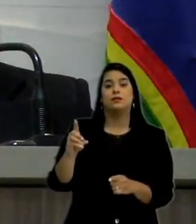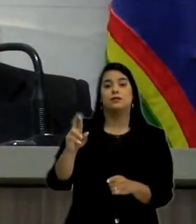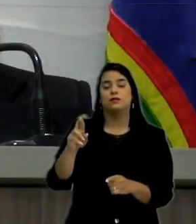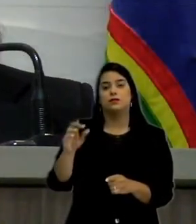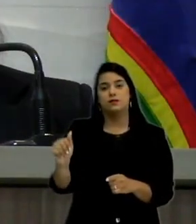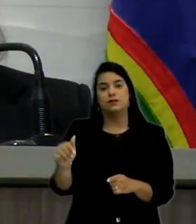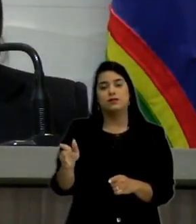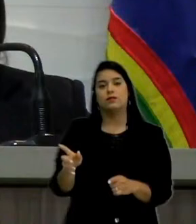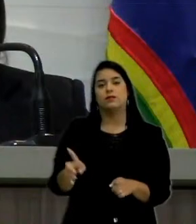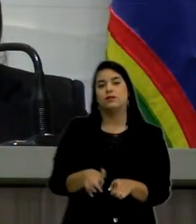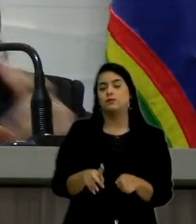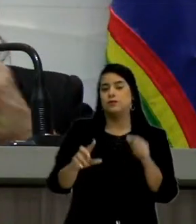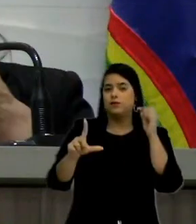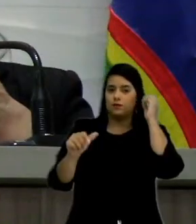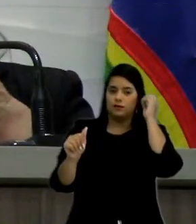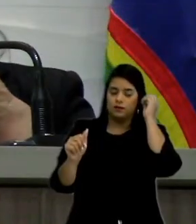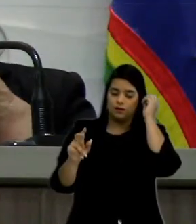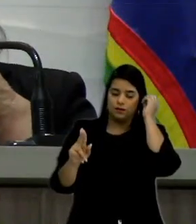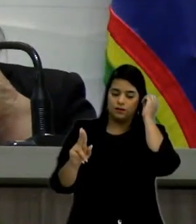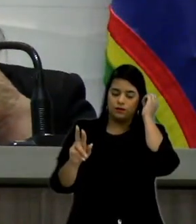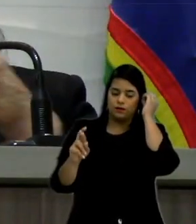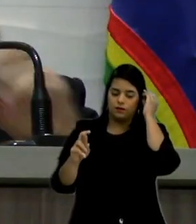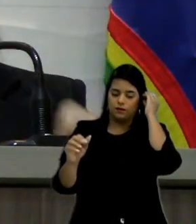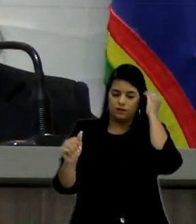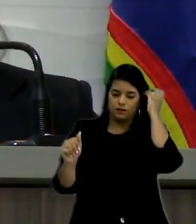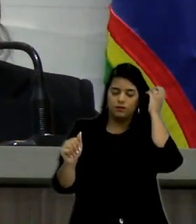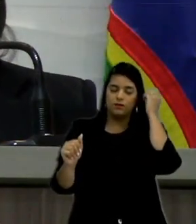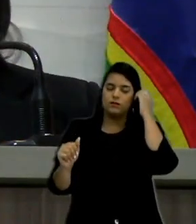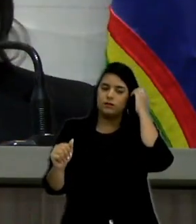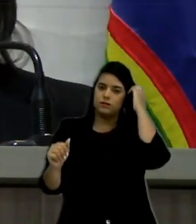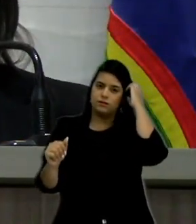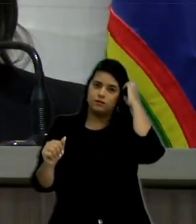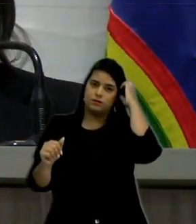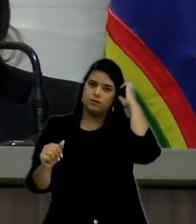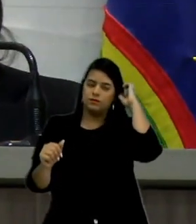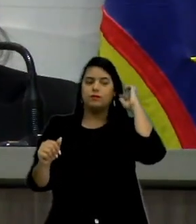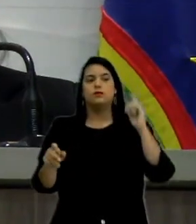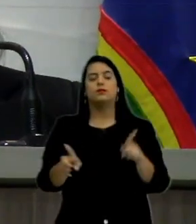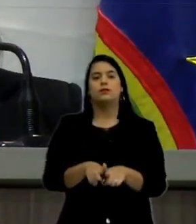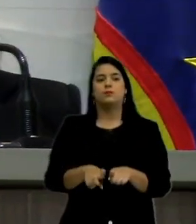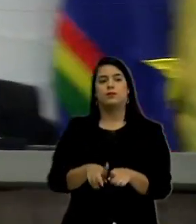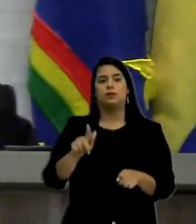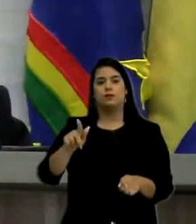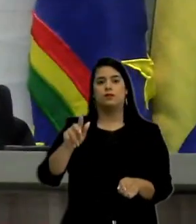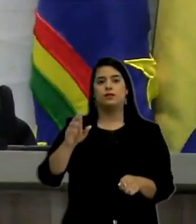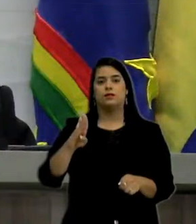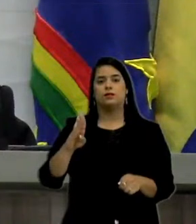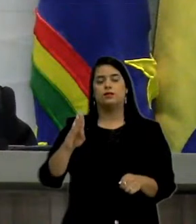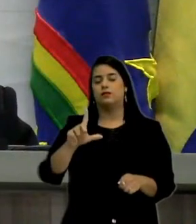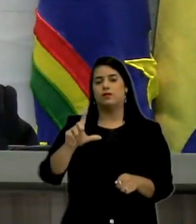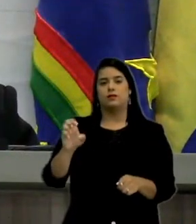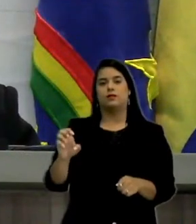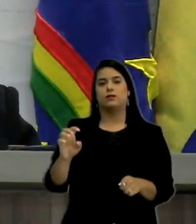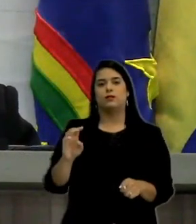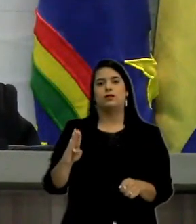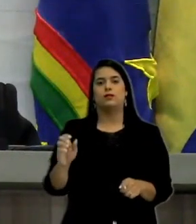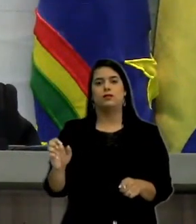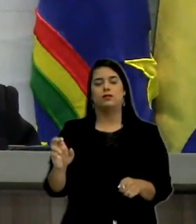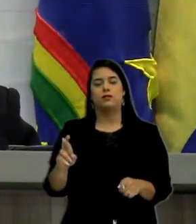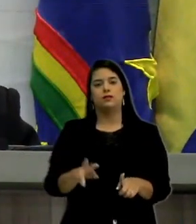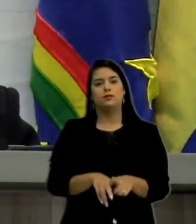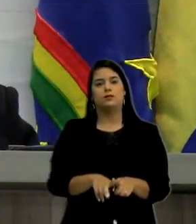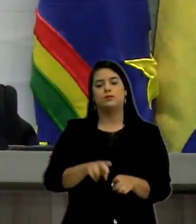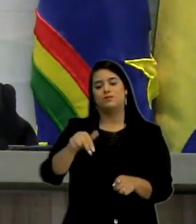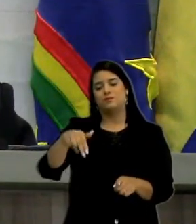que nos escuta toda quarta-feira ali do Sítio Armazém. A Glebe do Mercadinho, do Menino Jesus de Praga. A dona